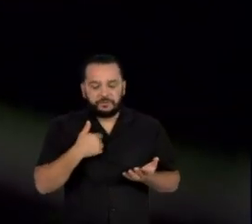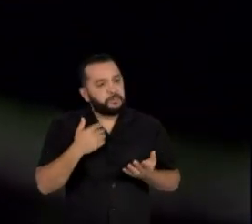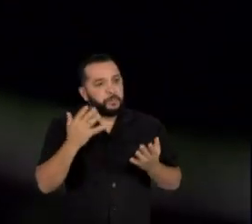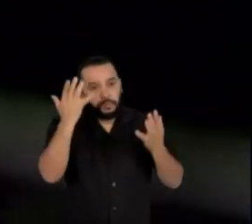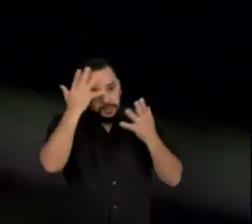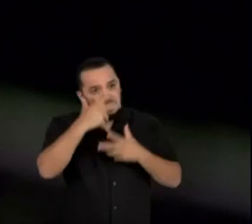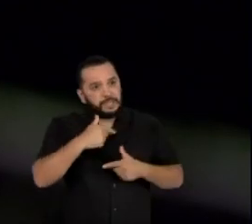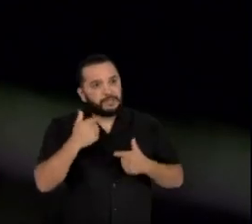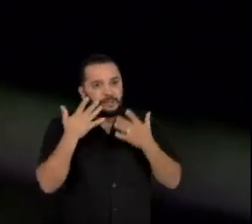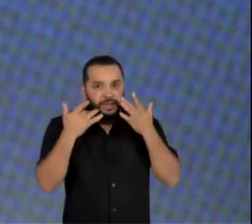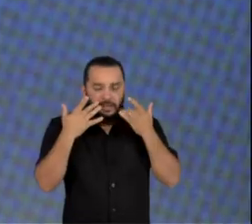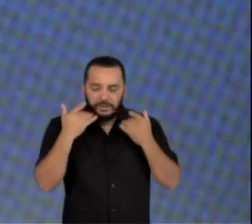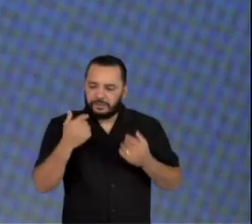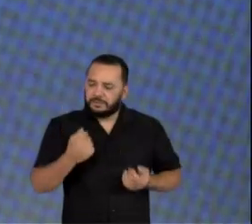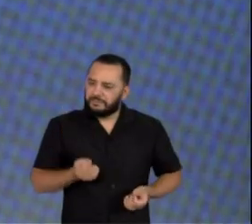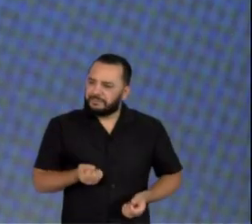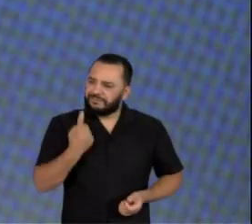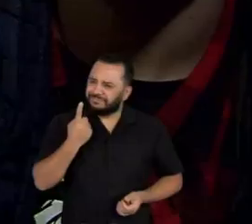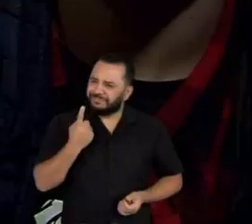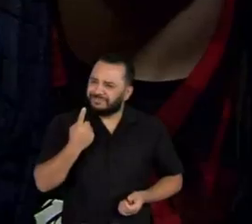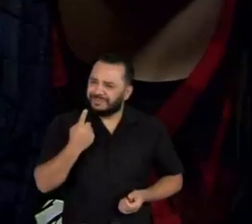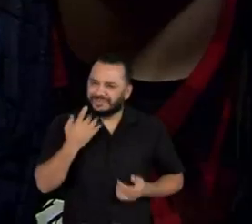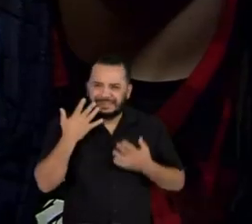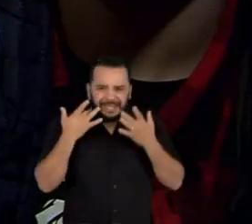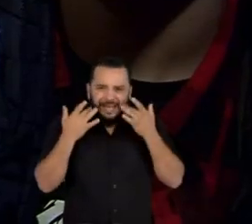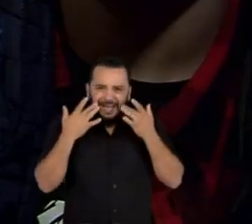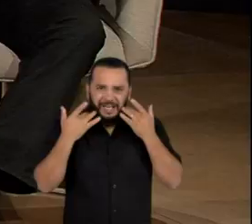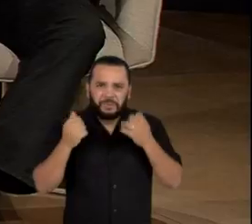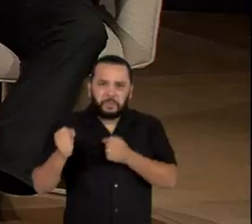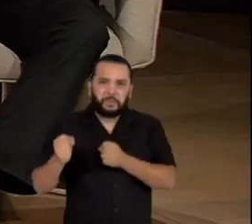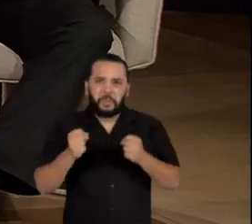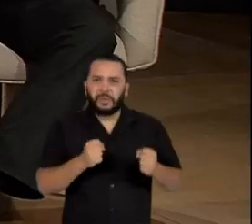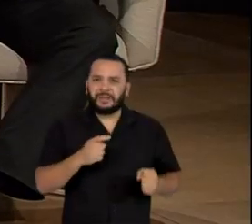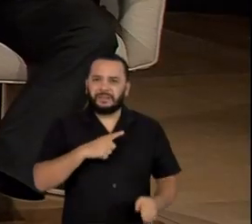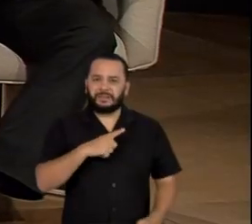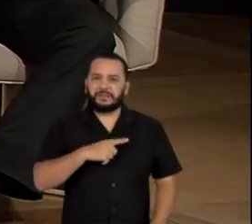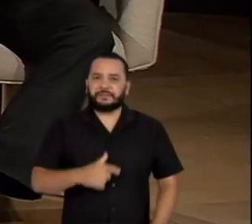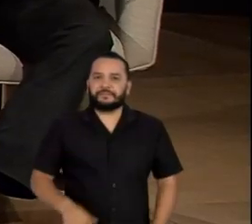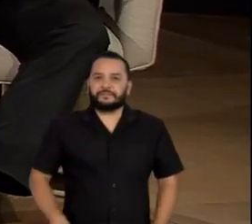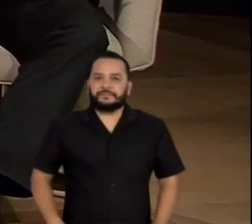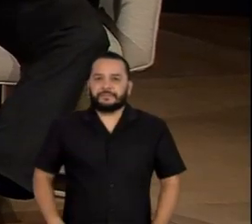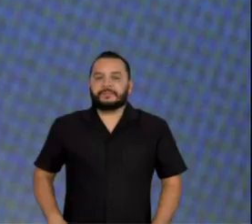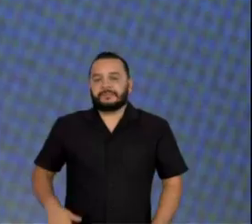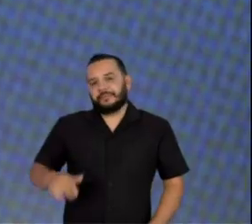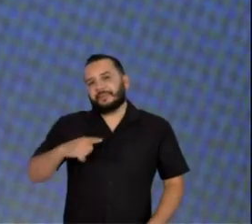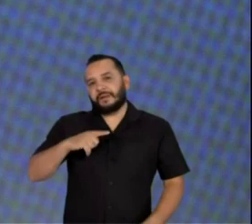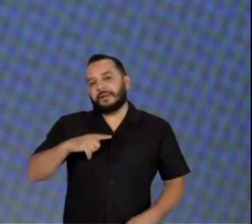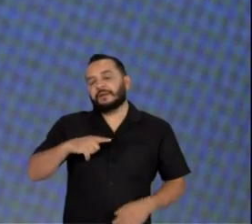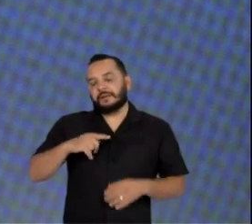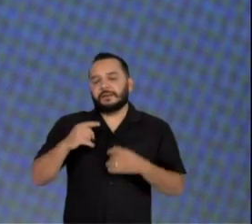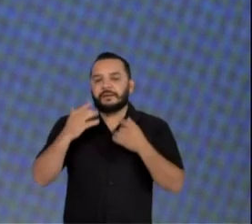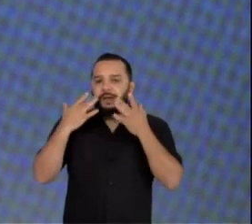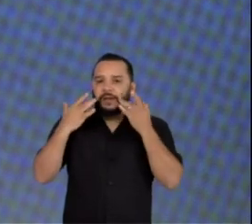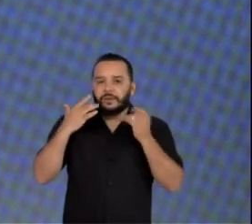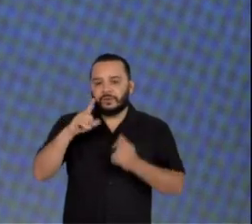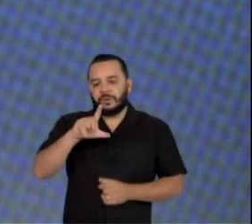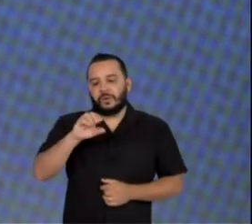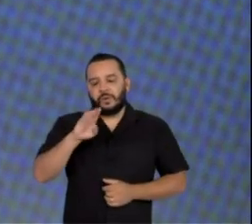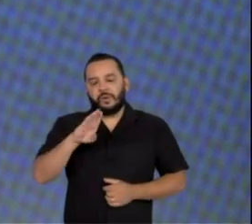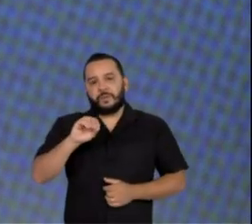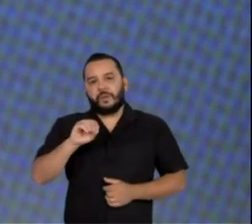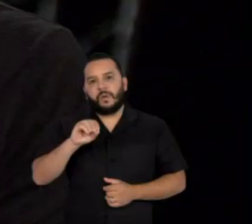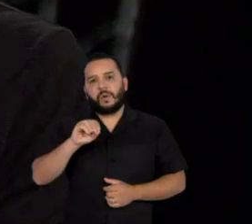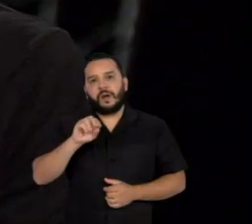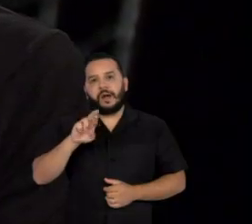fiz, nossa, o teatro tem esse poder. Cris, voltando a falar do Lobo de Ray-Ban, foi em 88, imagine tanto